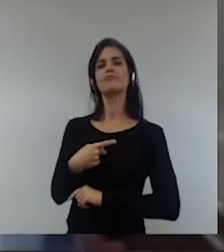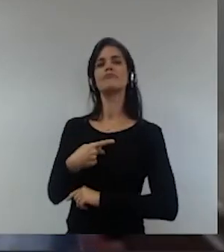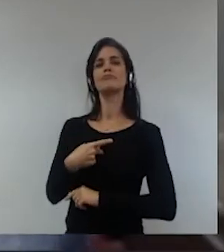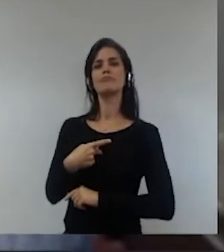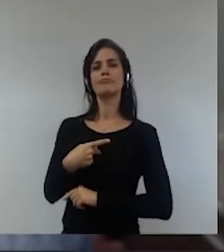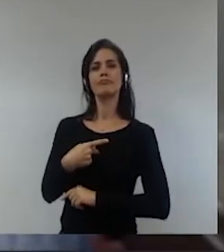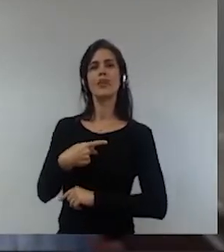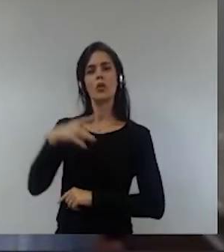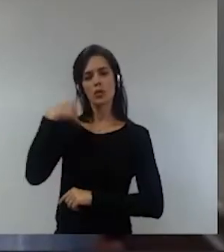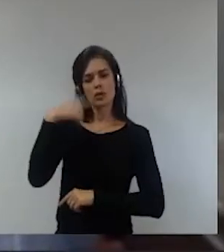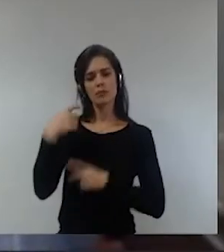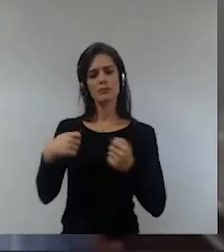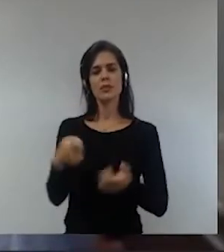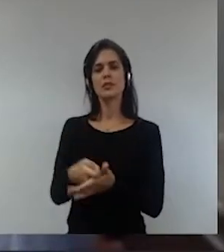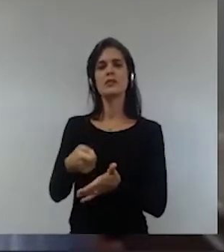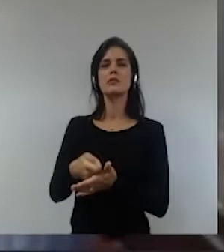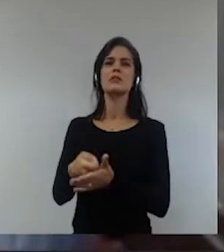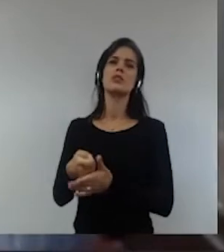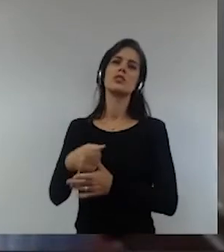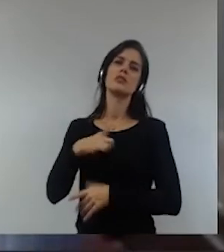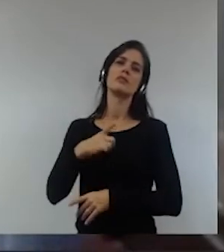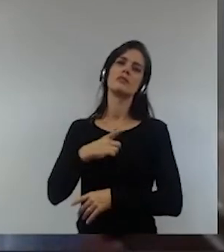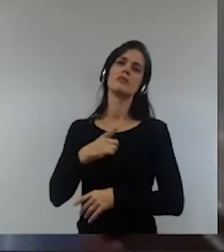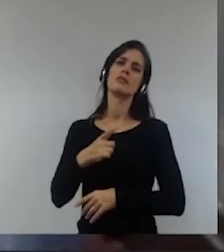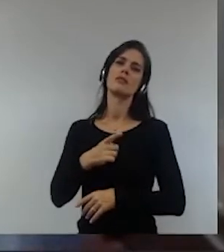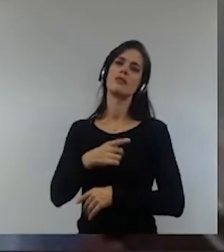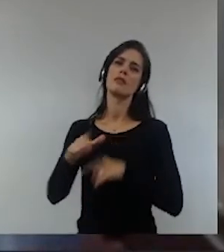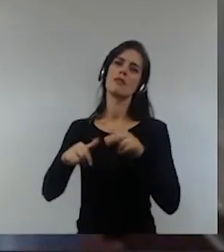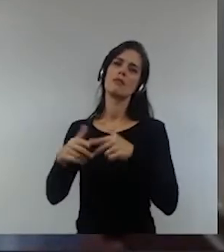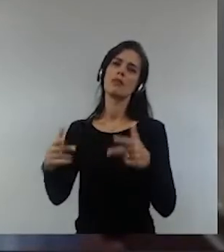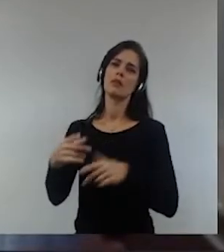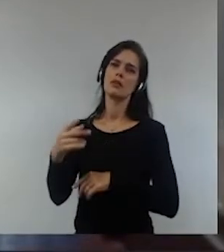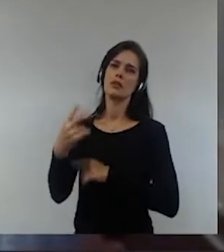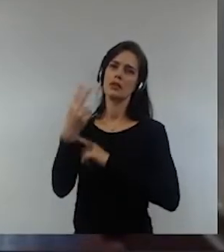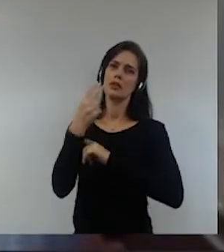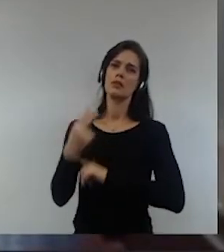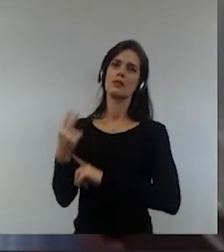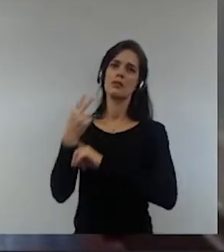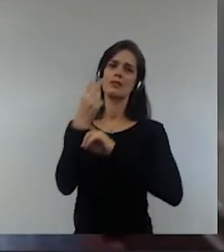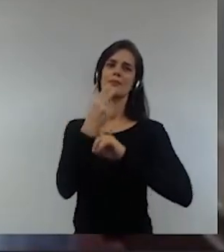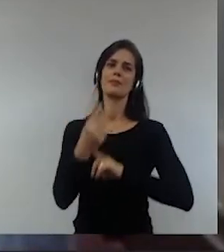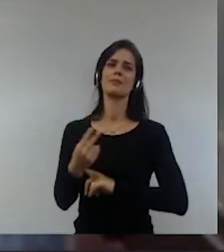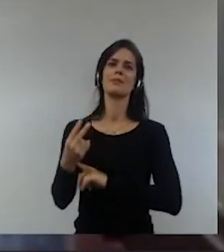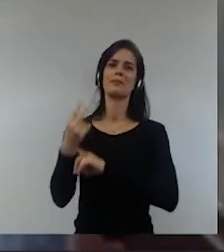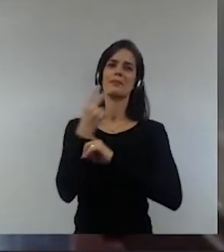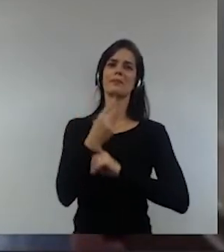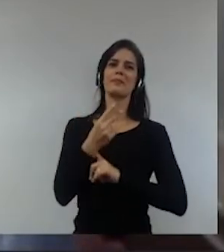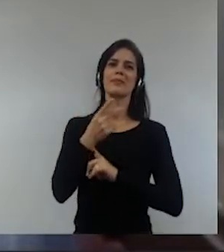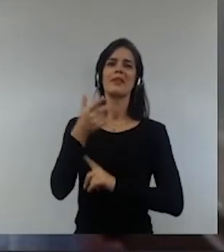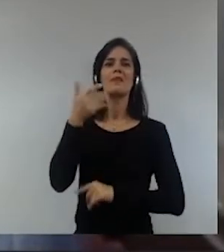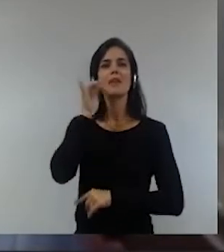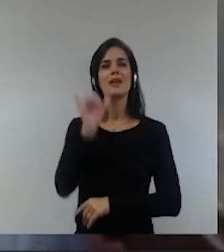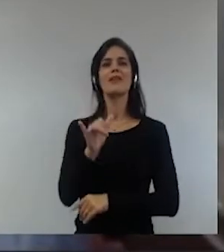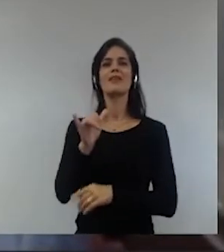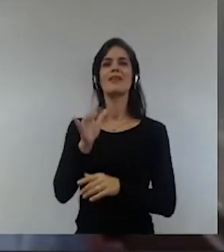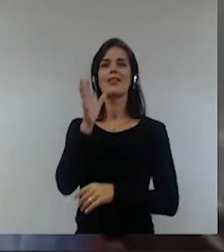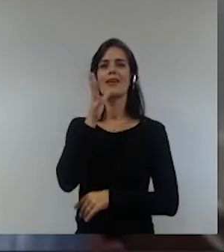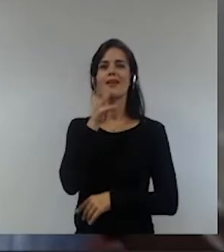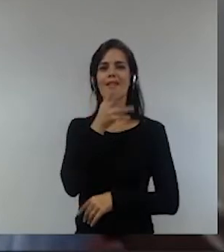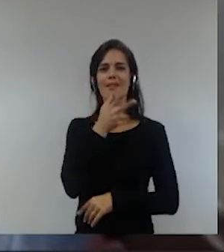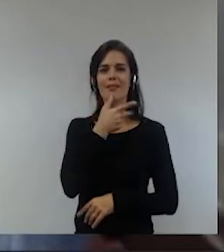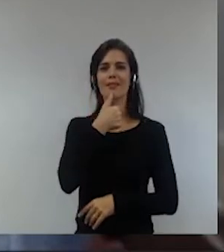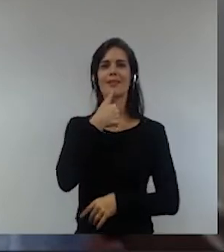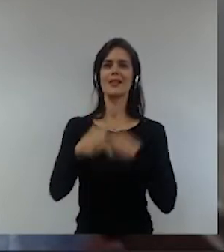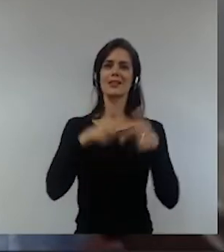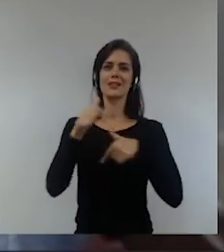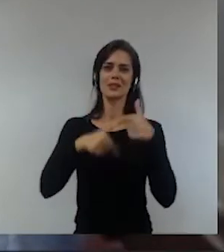que haja essa condição de trabalho para que os mandados judiciais não fiquem acumulados e atrasados. Mas, além de uma proteção